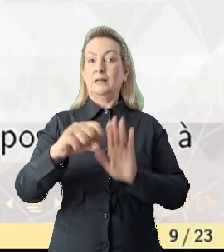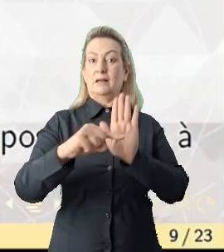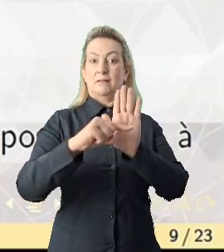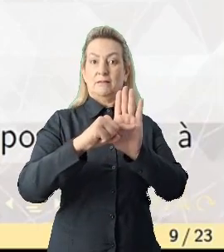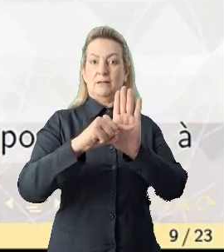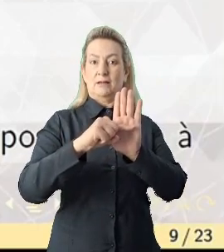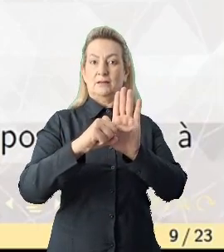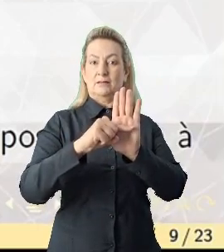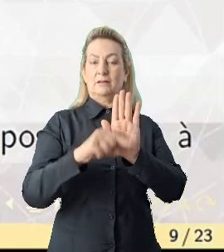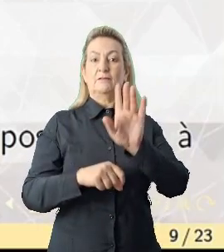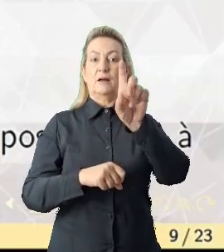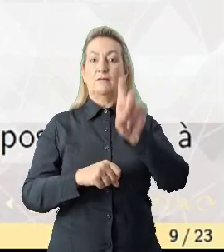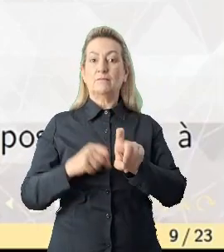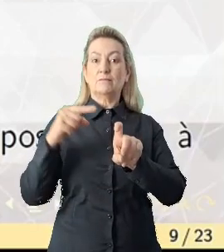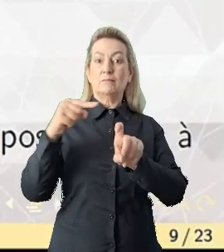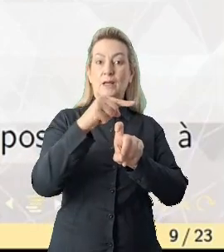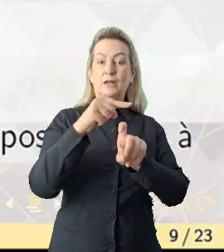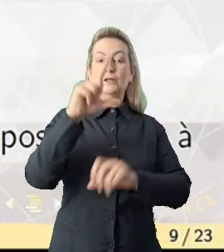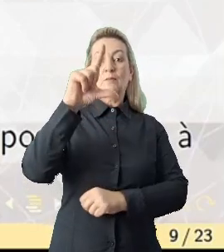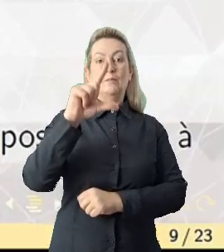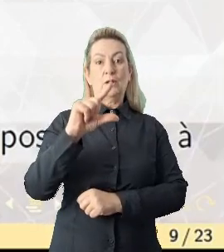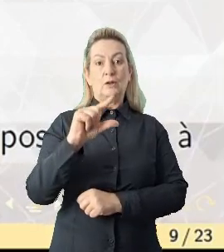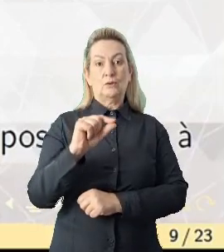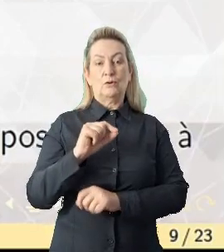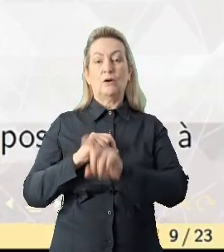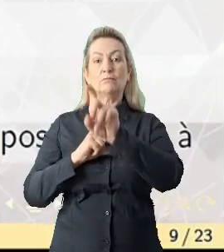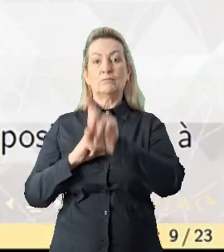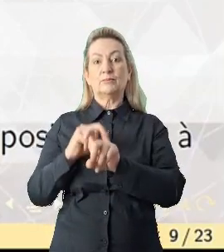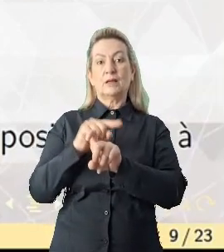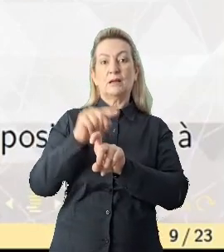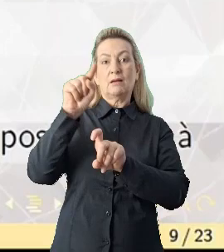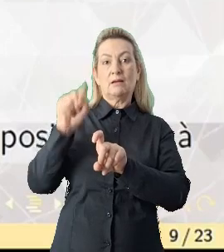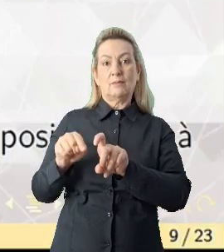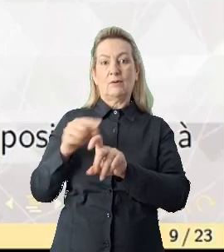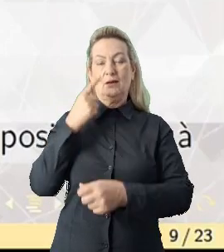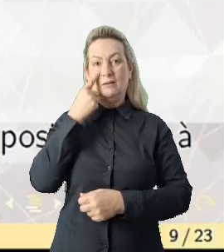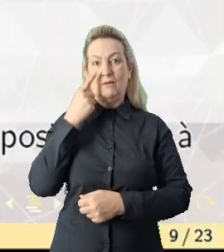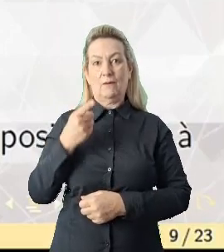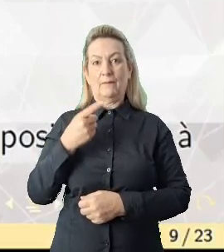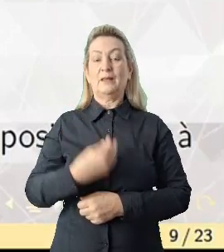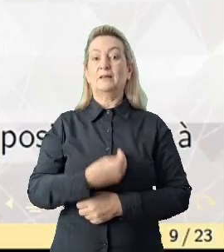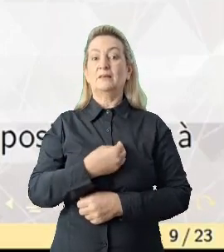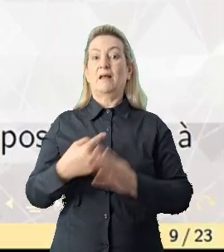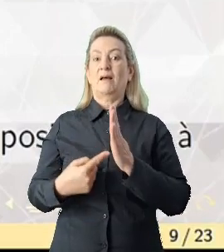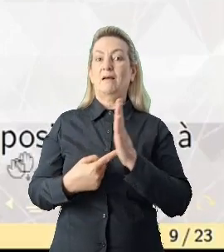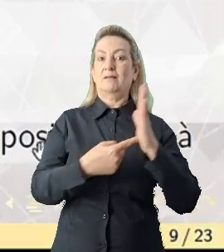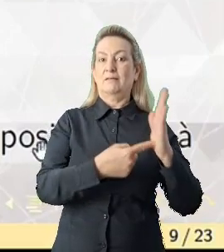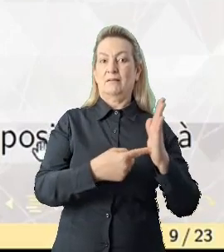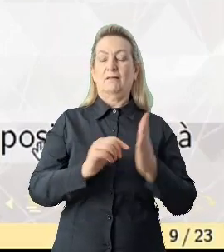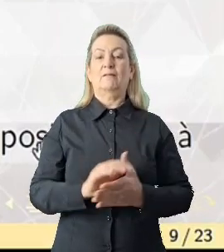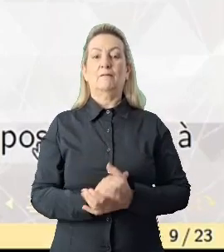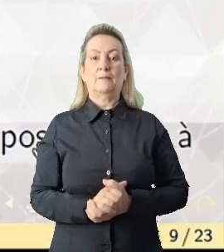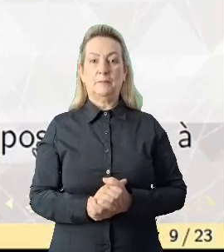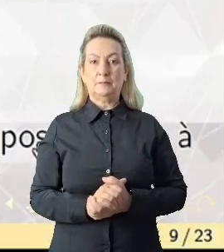Resultado, na simetria negativa, esquerda, parte negativa, a média é inferior à moda. Neste caso, a média